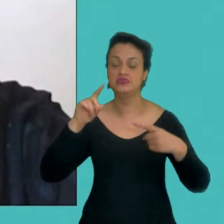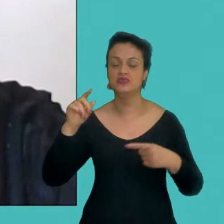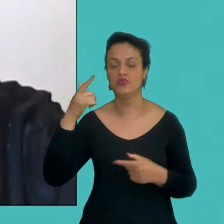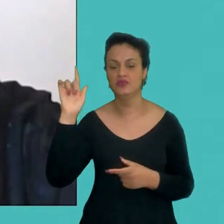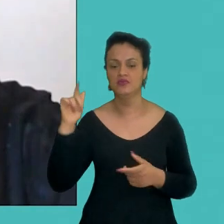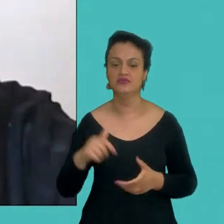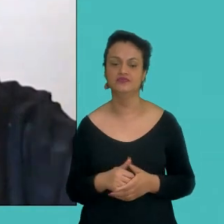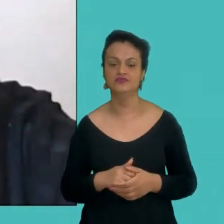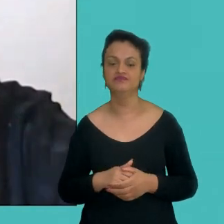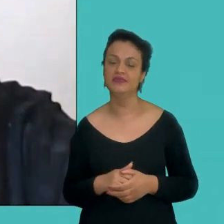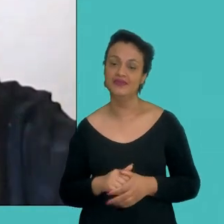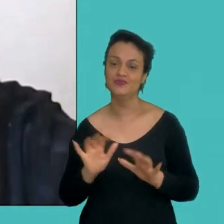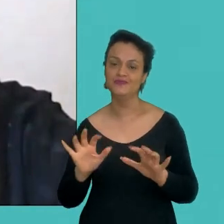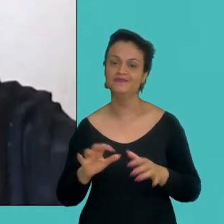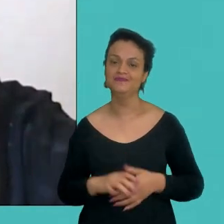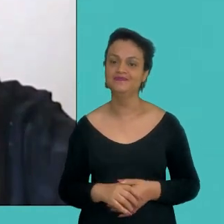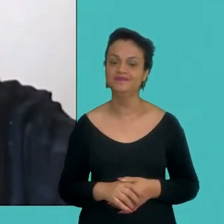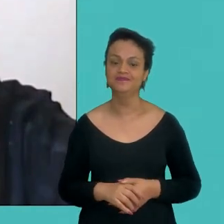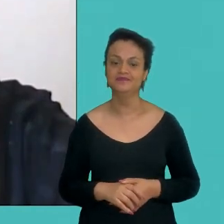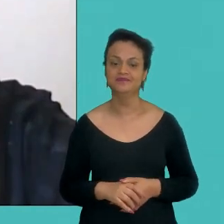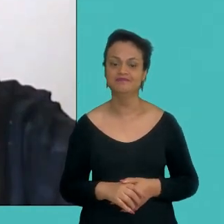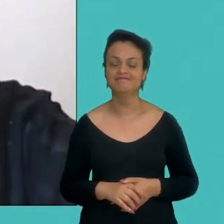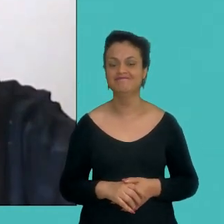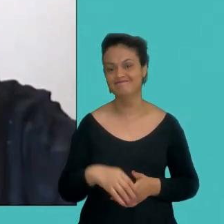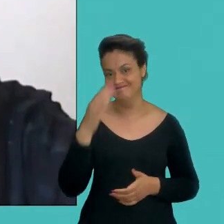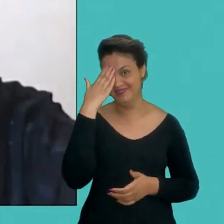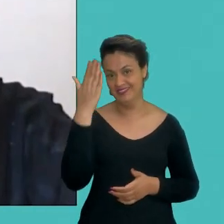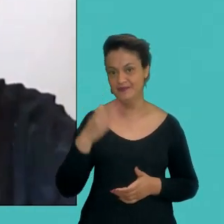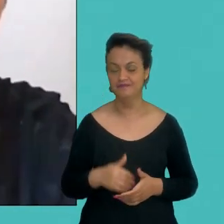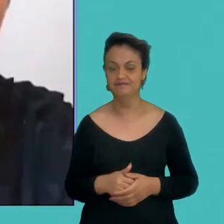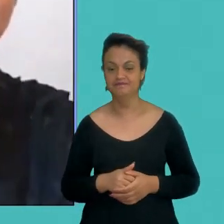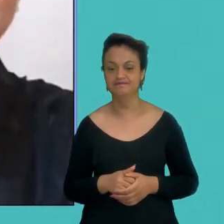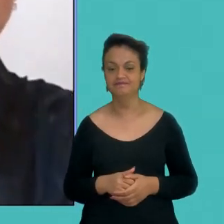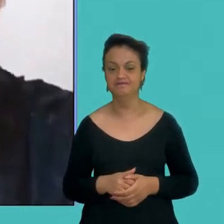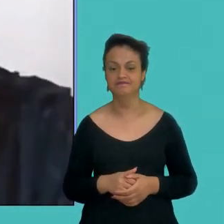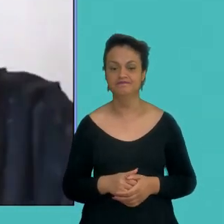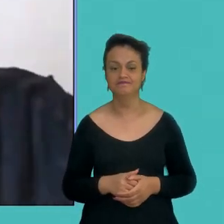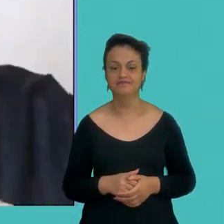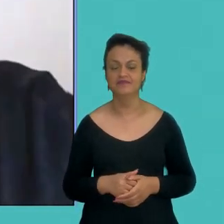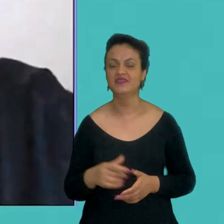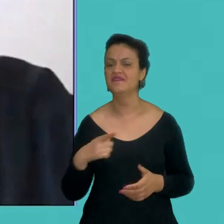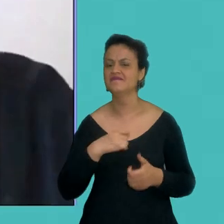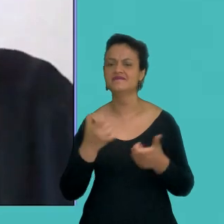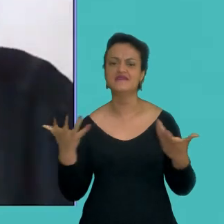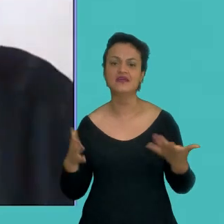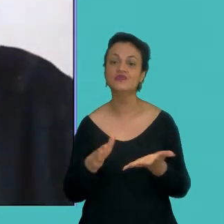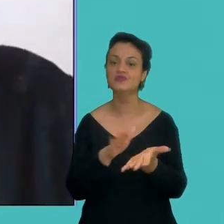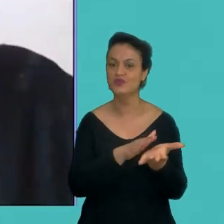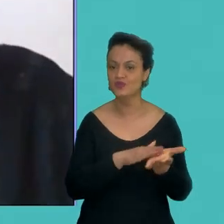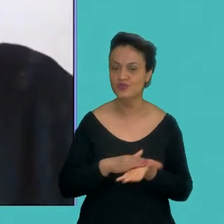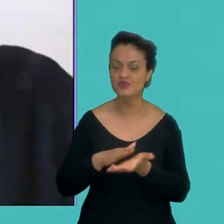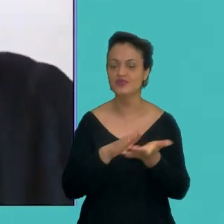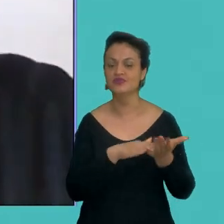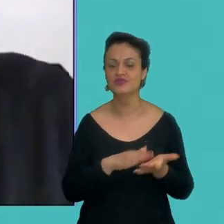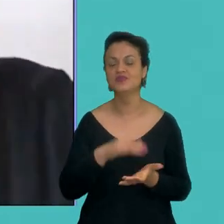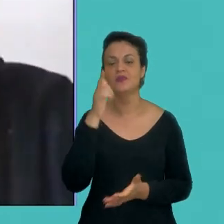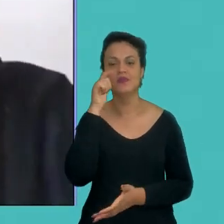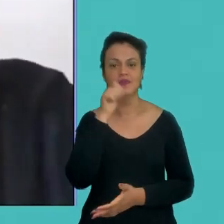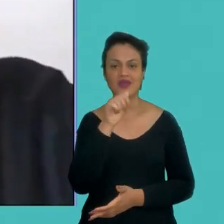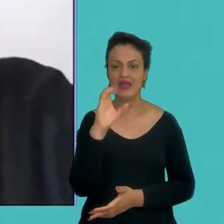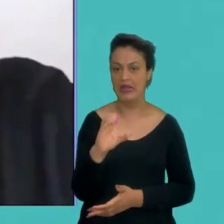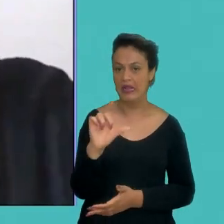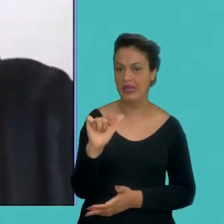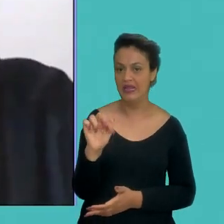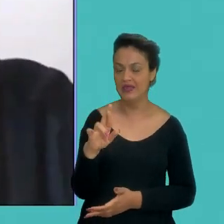novo surto aí do imponderável. É isso. Muito obrigada, William. Olha, temos aqui vários elogios